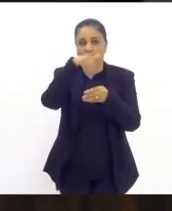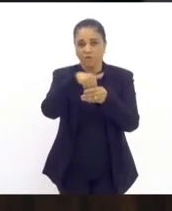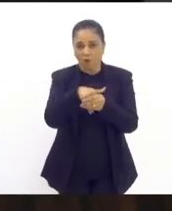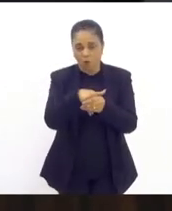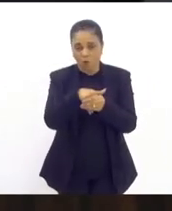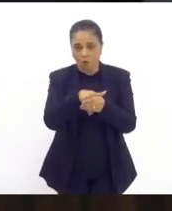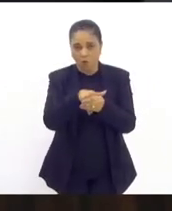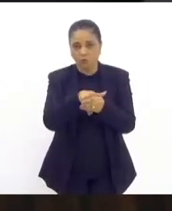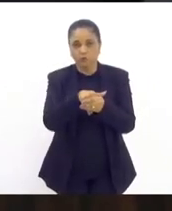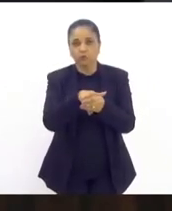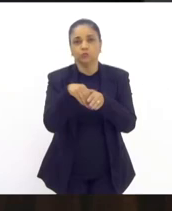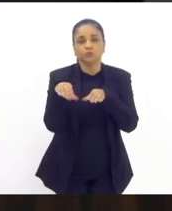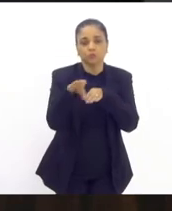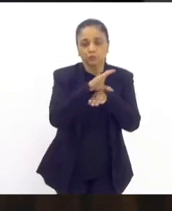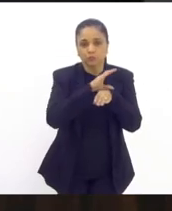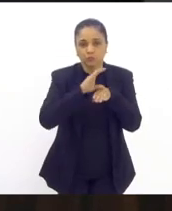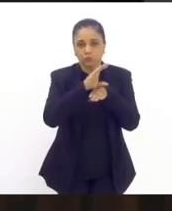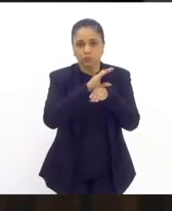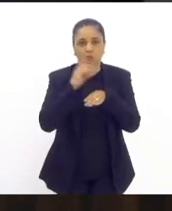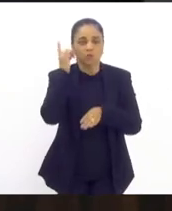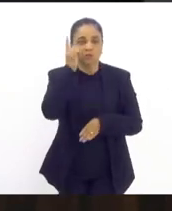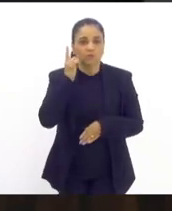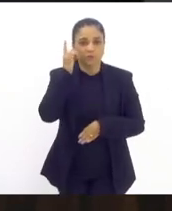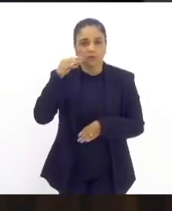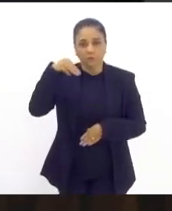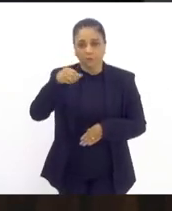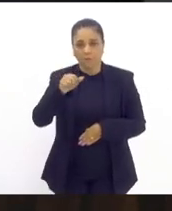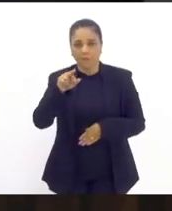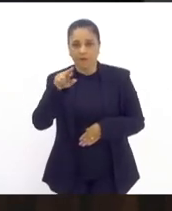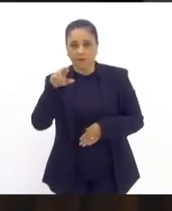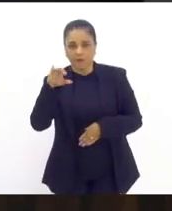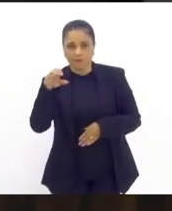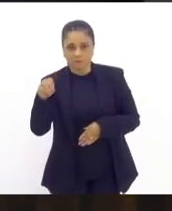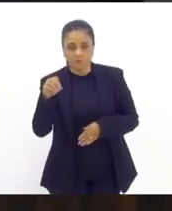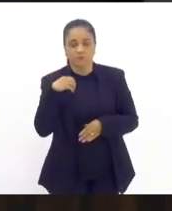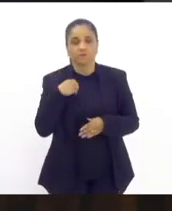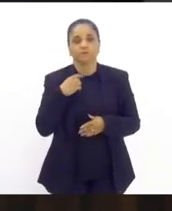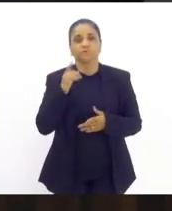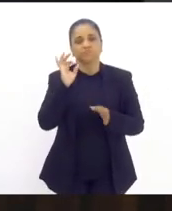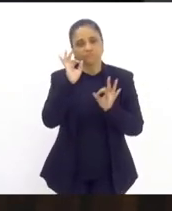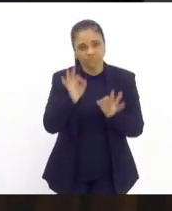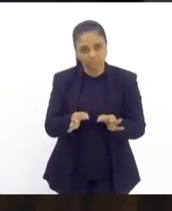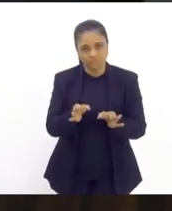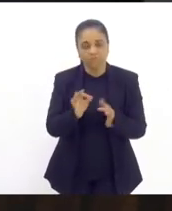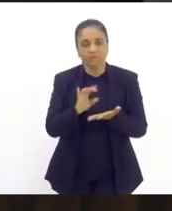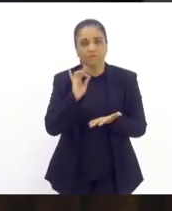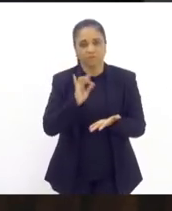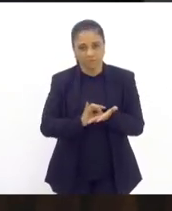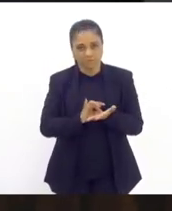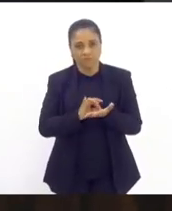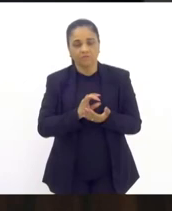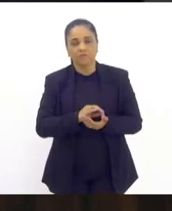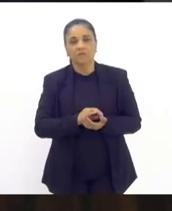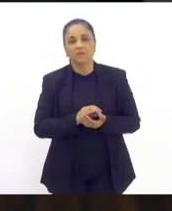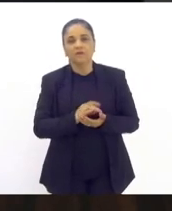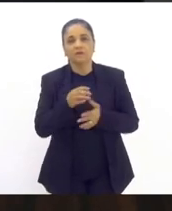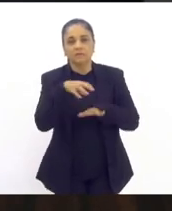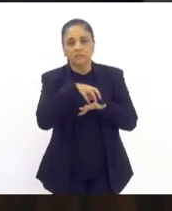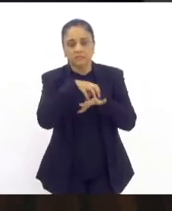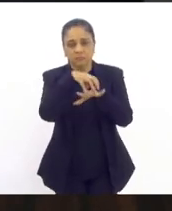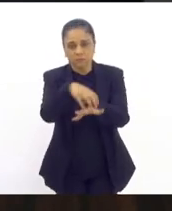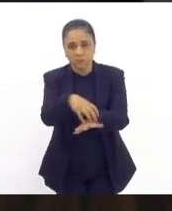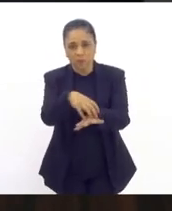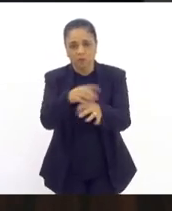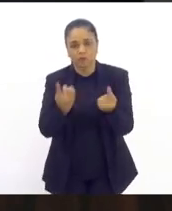separado pela constitucionalidade do deputado Max Lemos relator original e de transporte